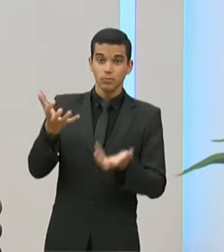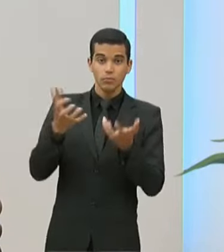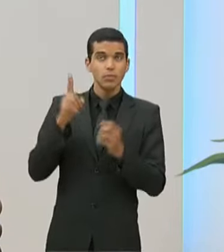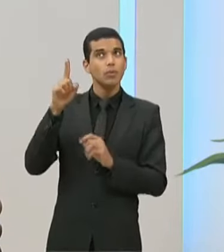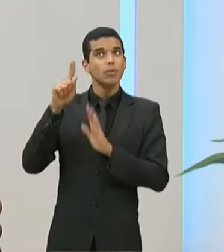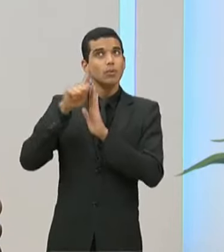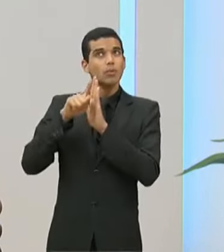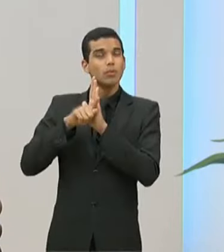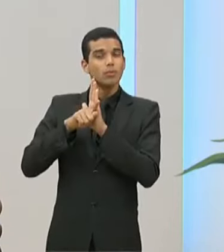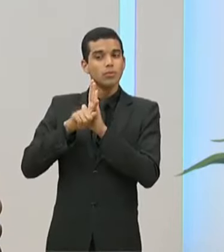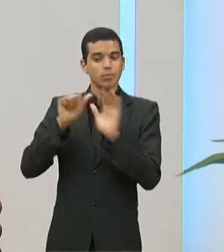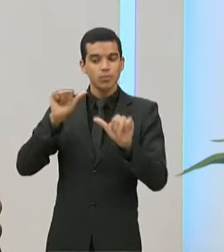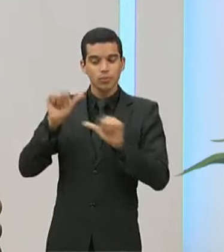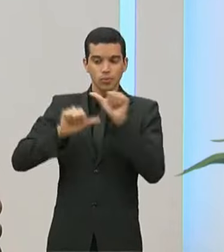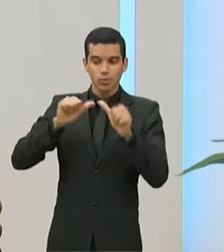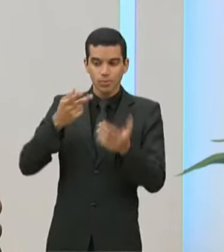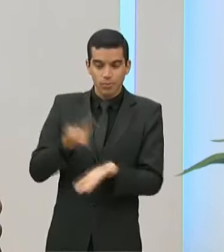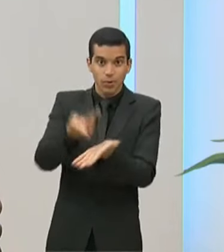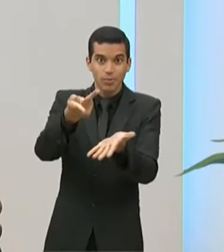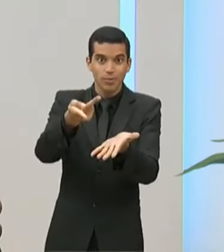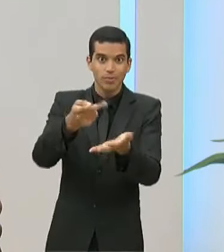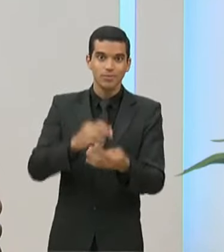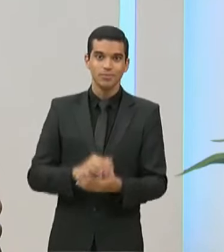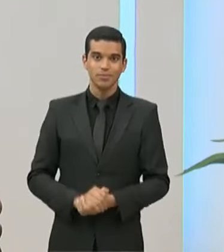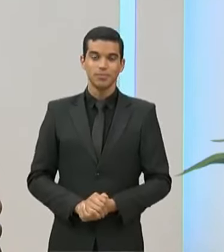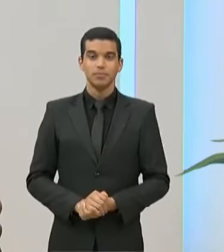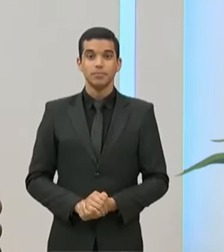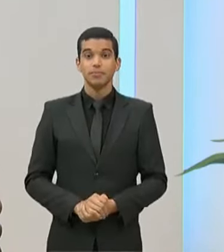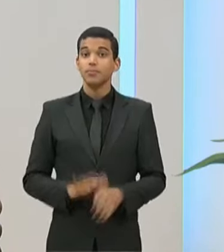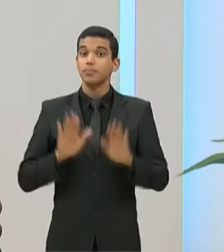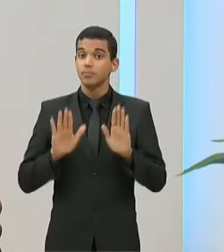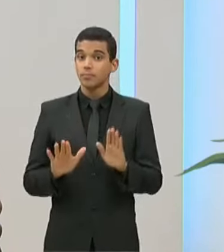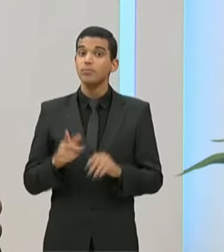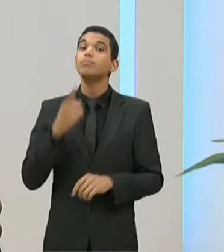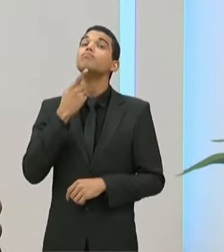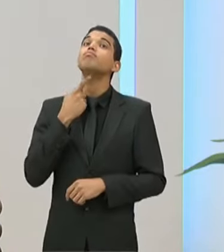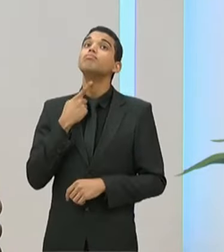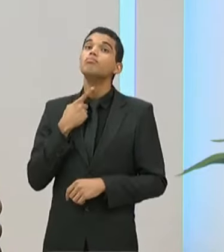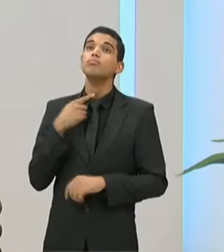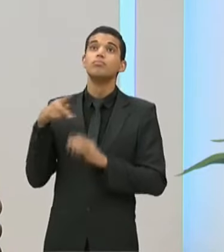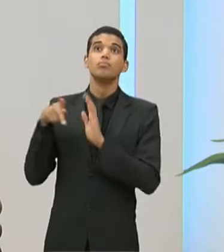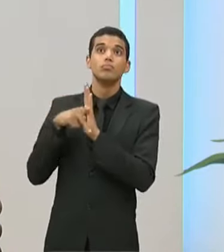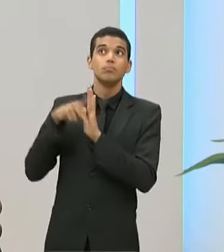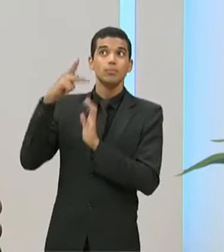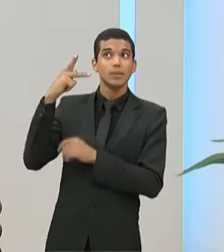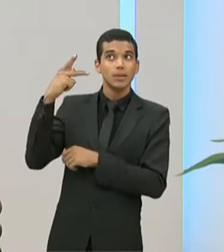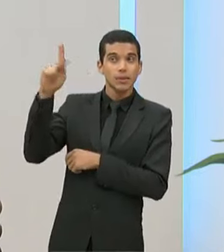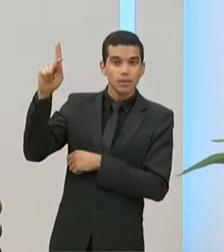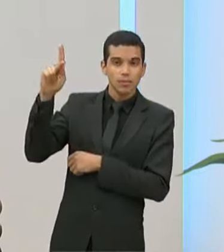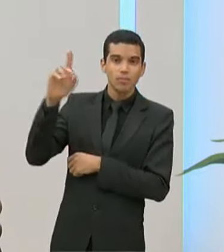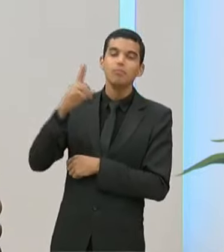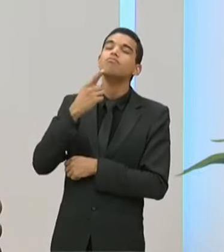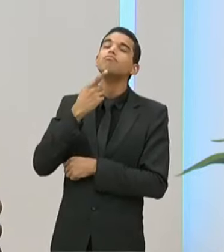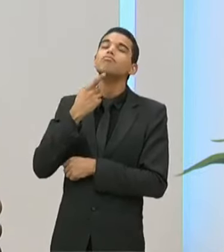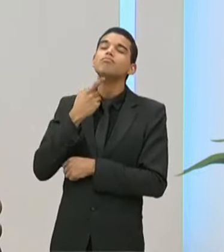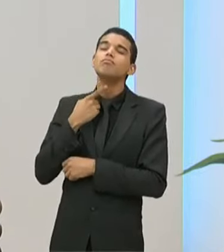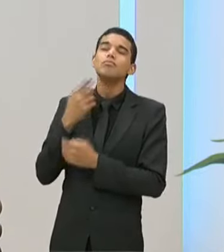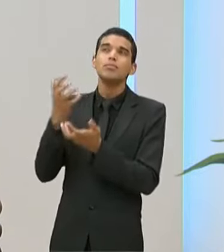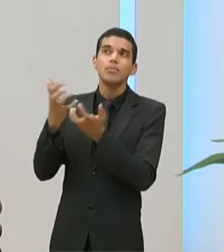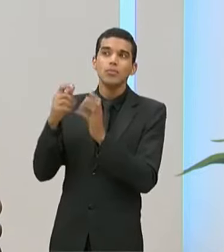propósito. Só que para que esse propósito, que é dele, a vontade